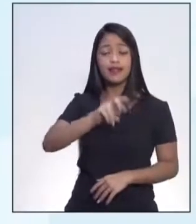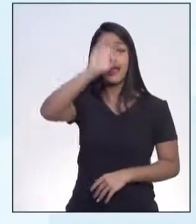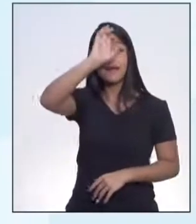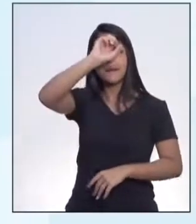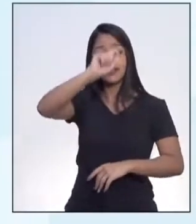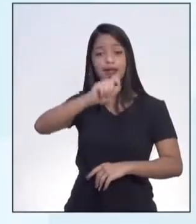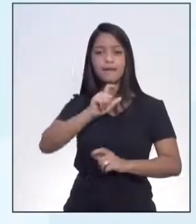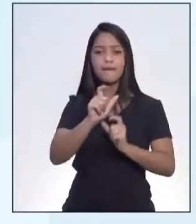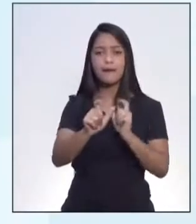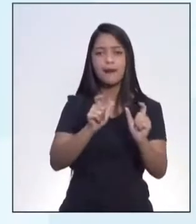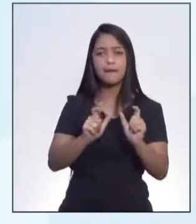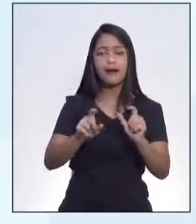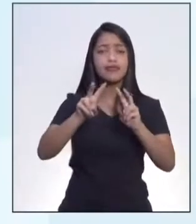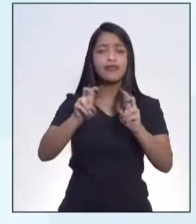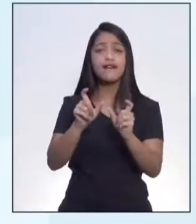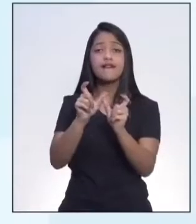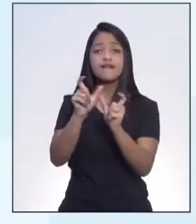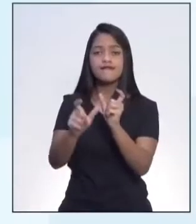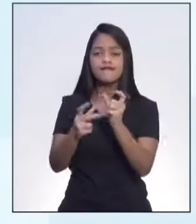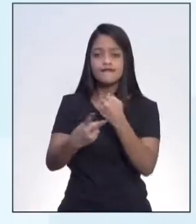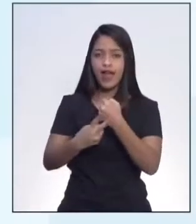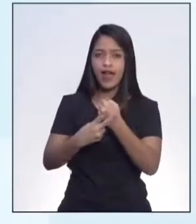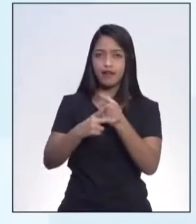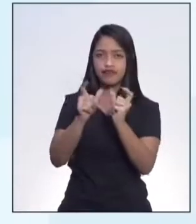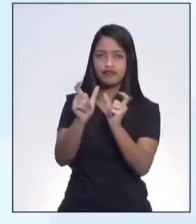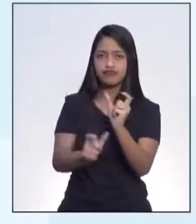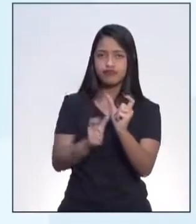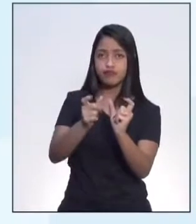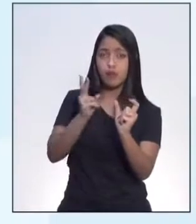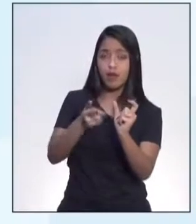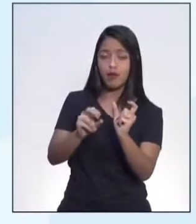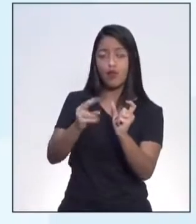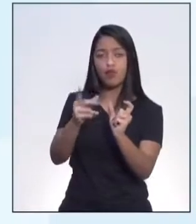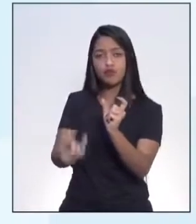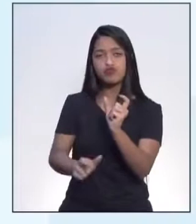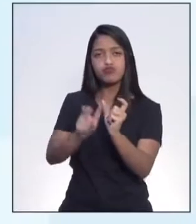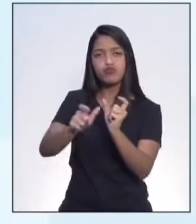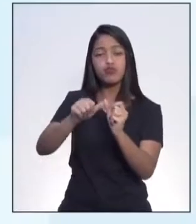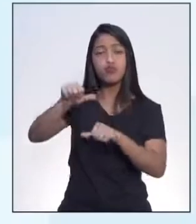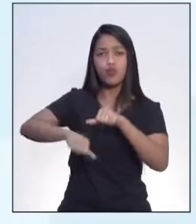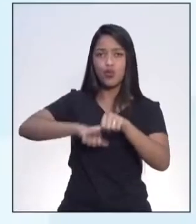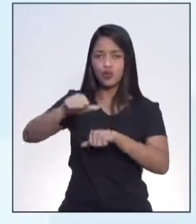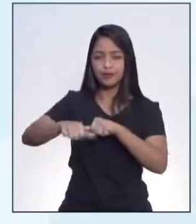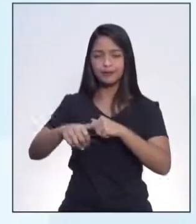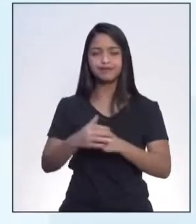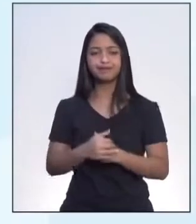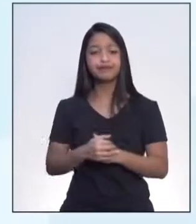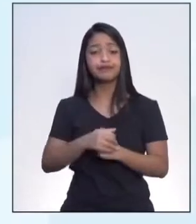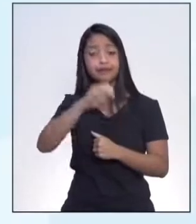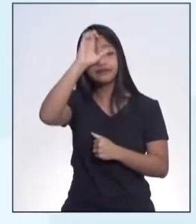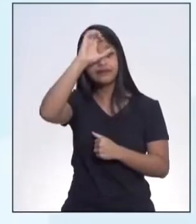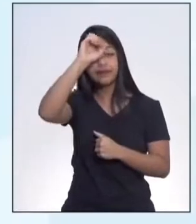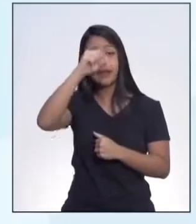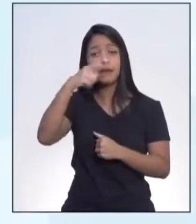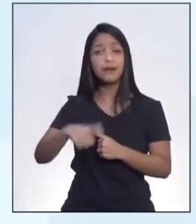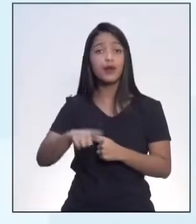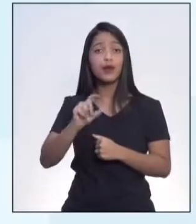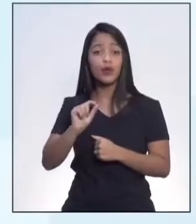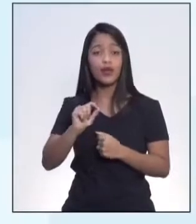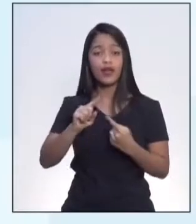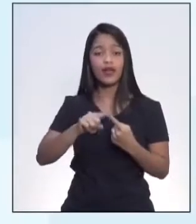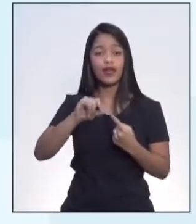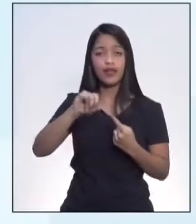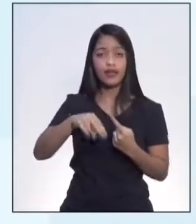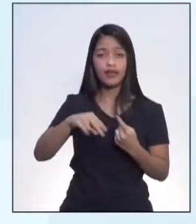e irregulares, formas no passado, preposições de tempo, in, on, at, e conectores, and, but,